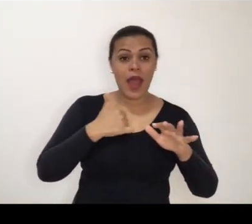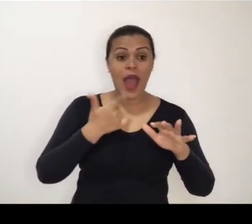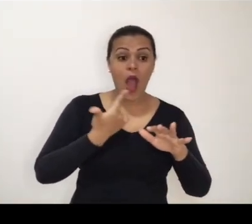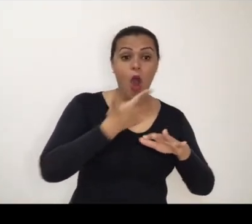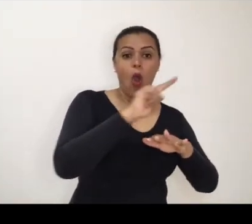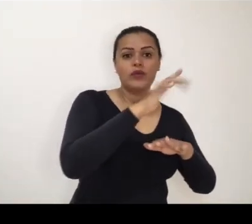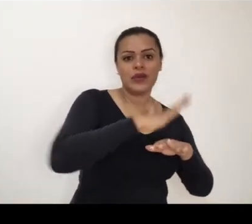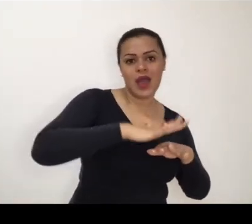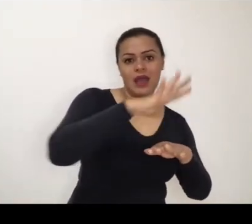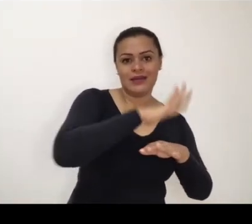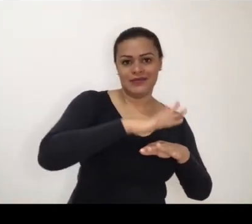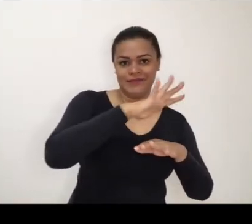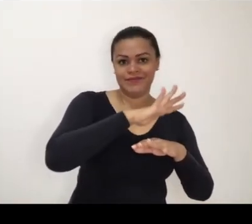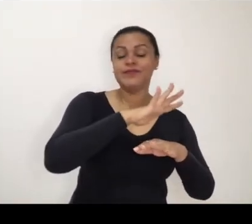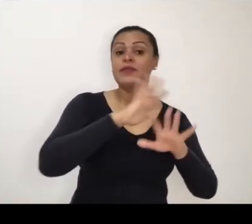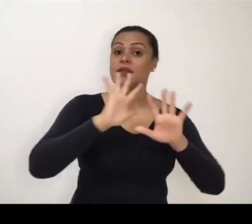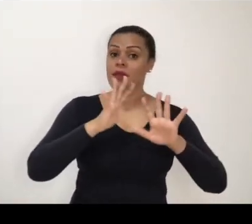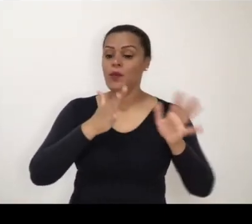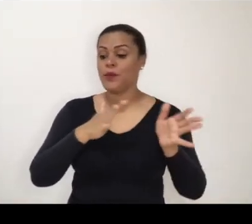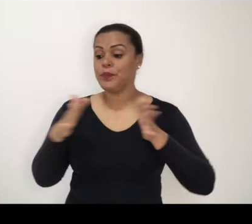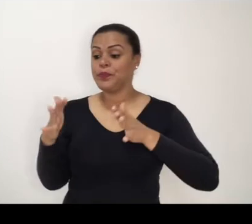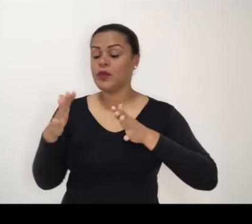área. Então,